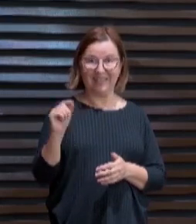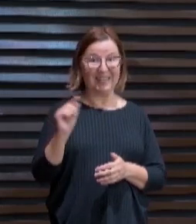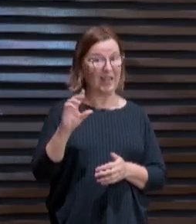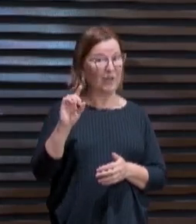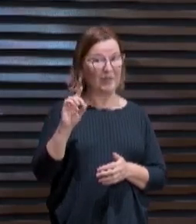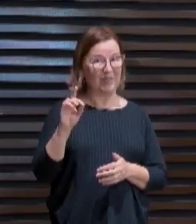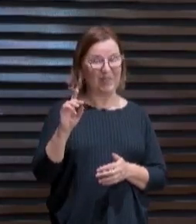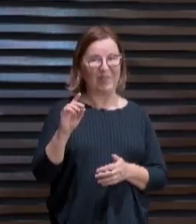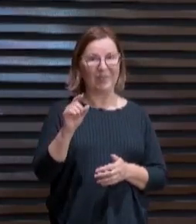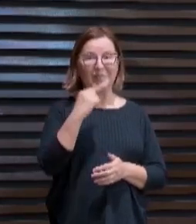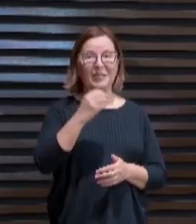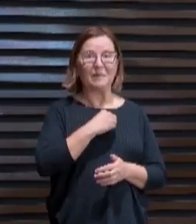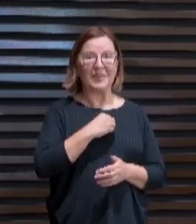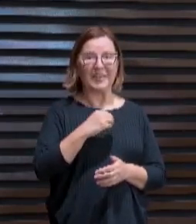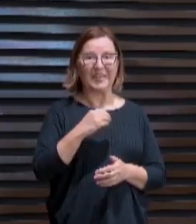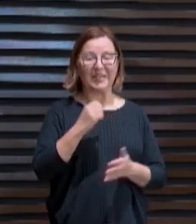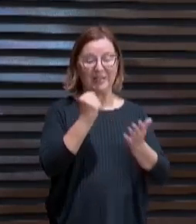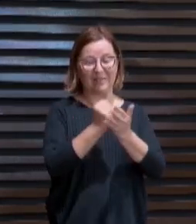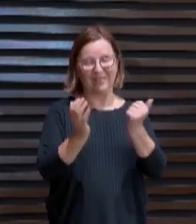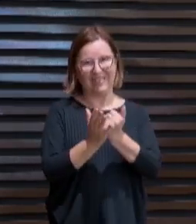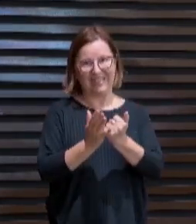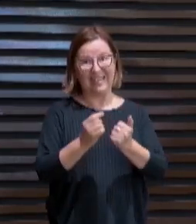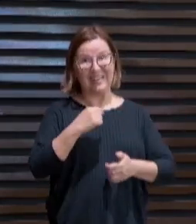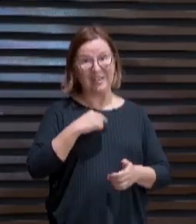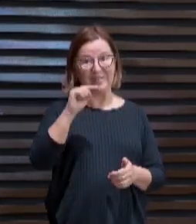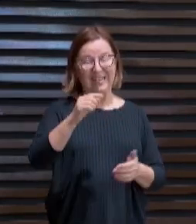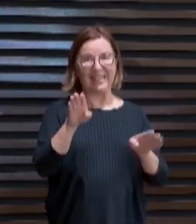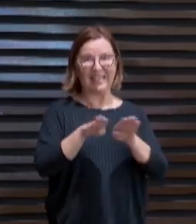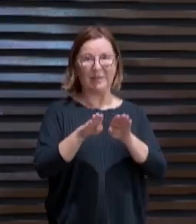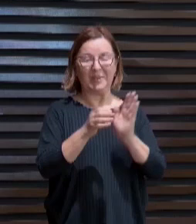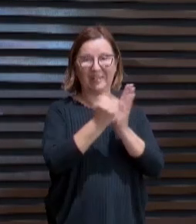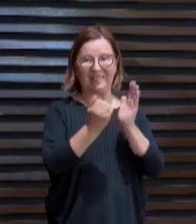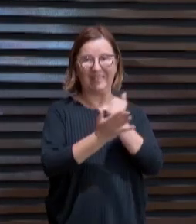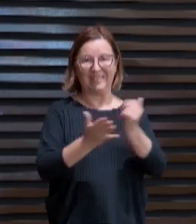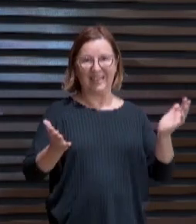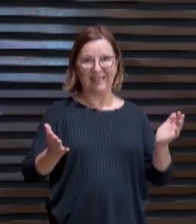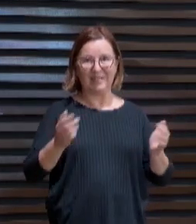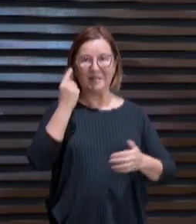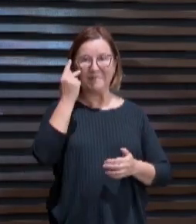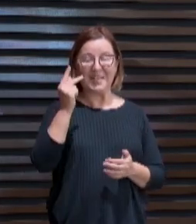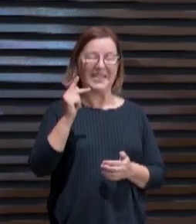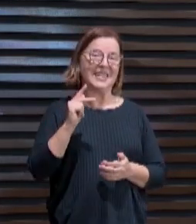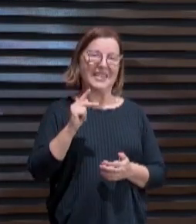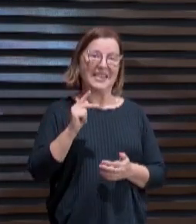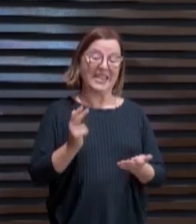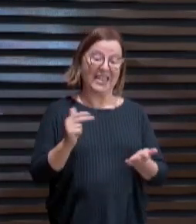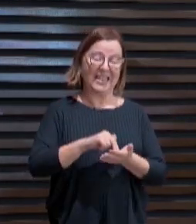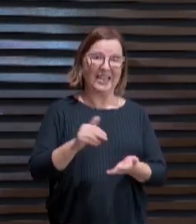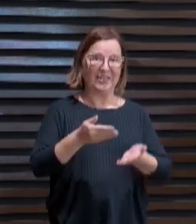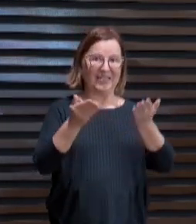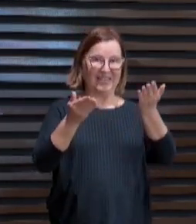pecados que foram crucificados. Eu e você também fomos crucificados, para que na sua ressurreição nós